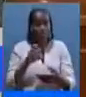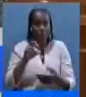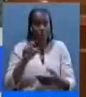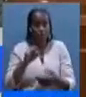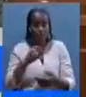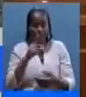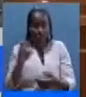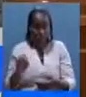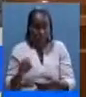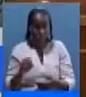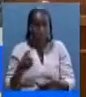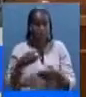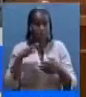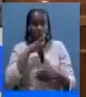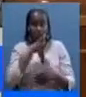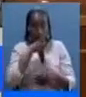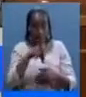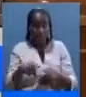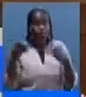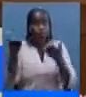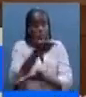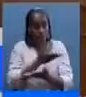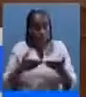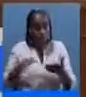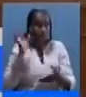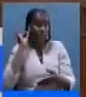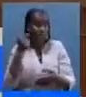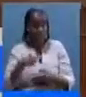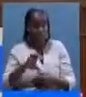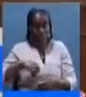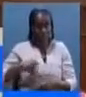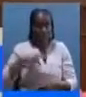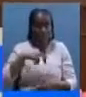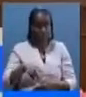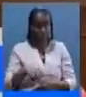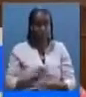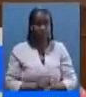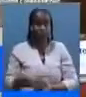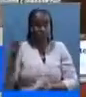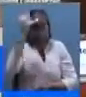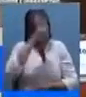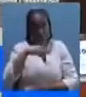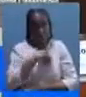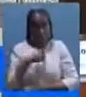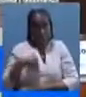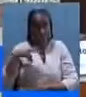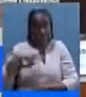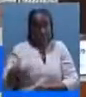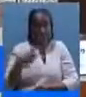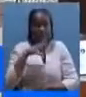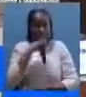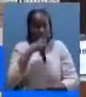sido habituais dessa cooperação excelente que temos com Portugal. Por sua vez, o Ministro da Saúde de Portugal reconhece esses laços